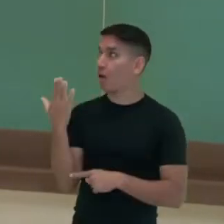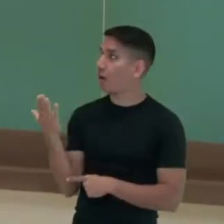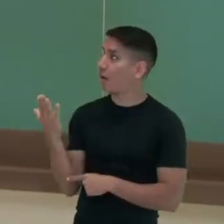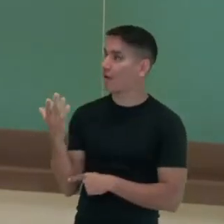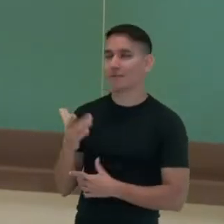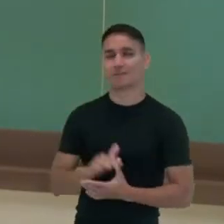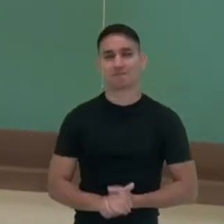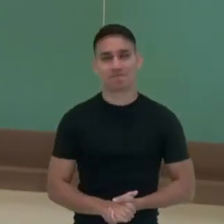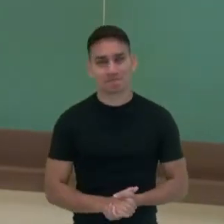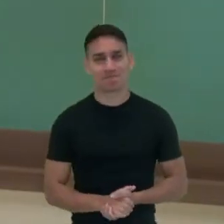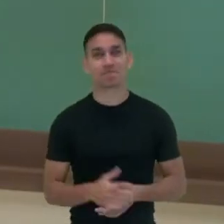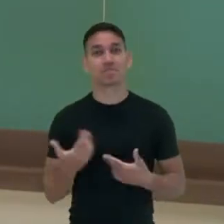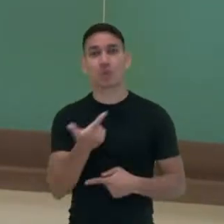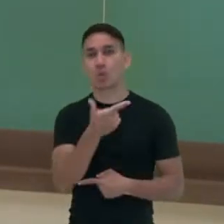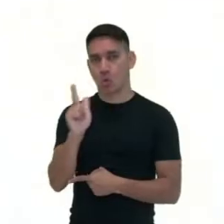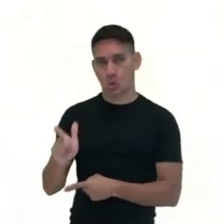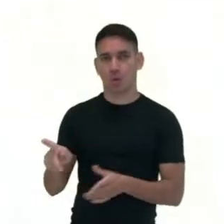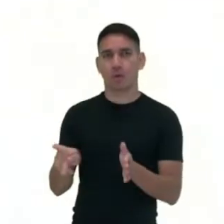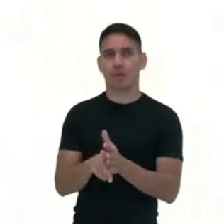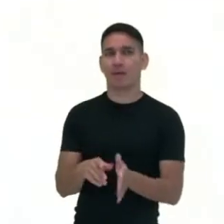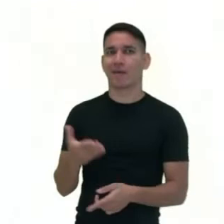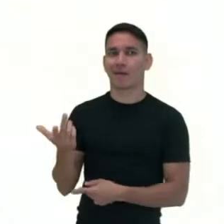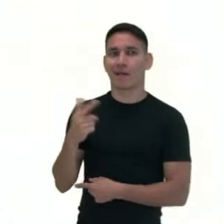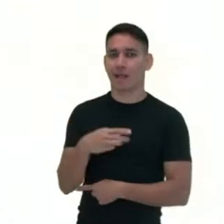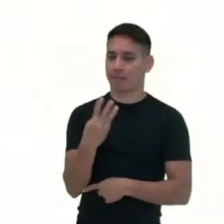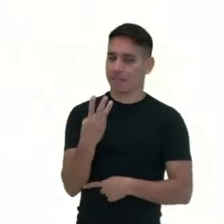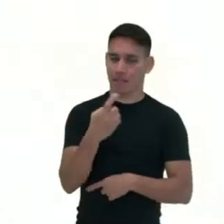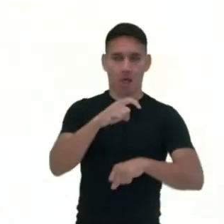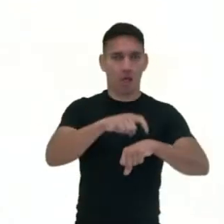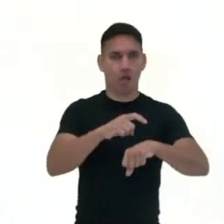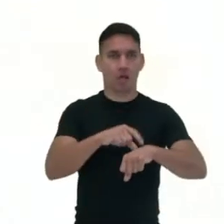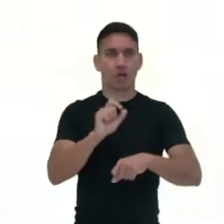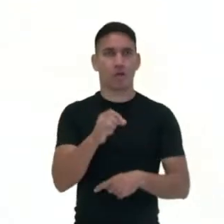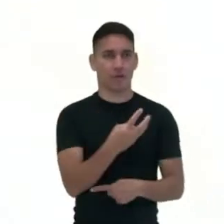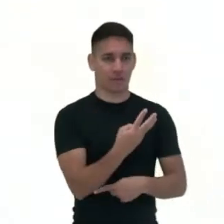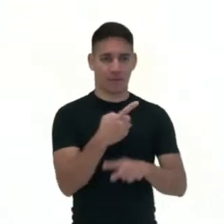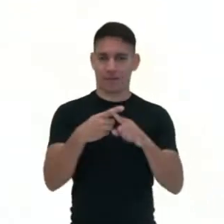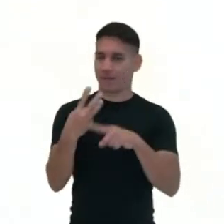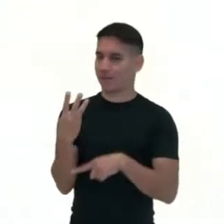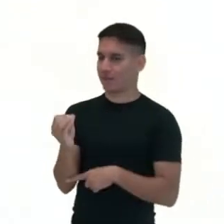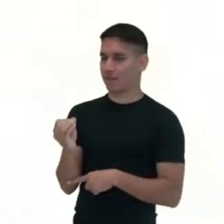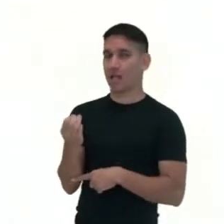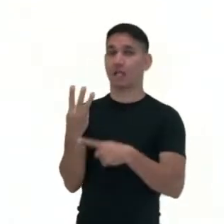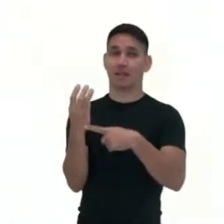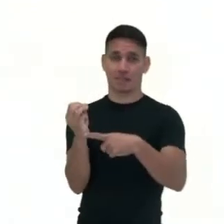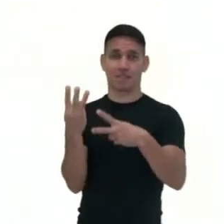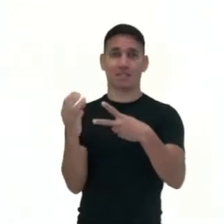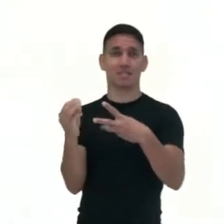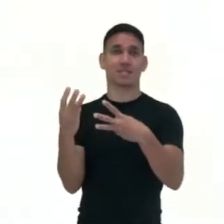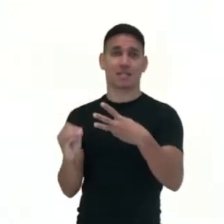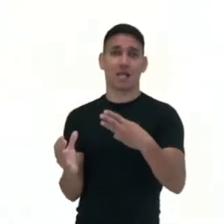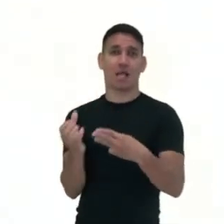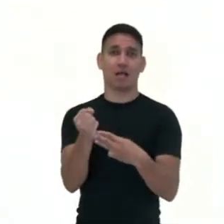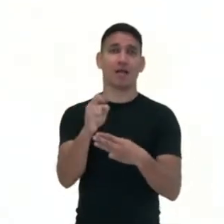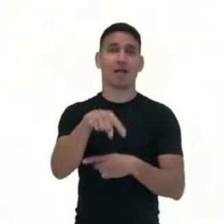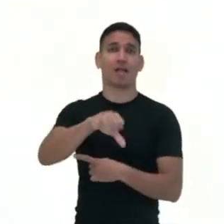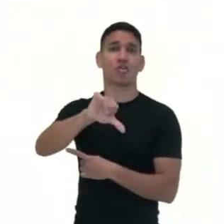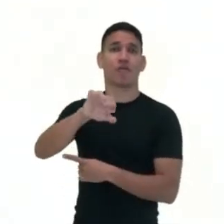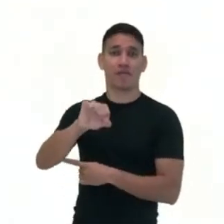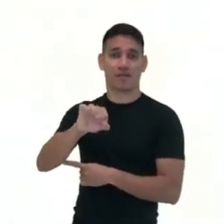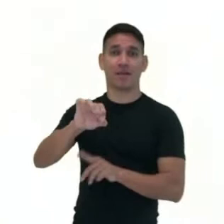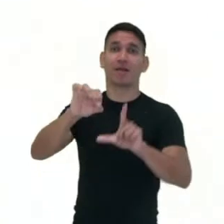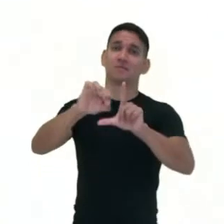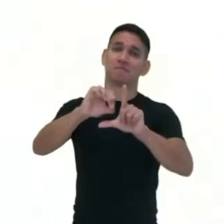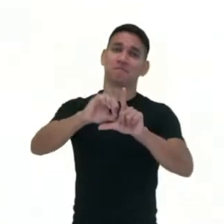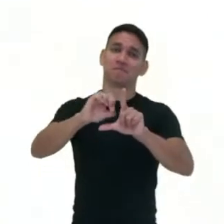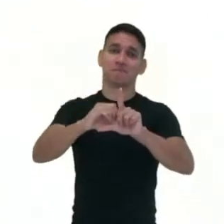graus, tá bom? O próximo que a gente tem aqui é 3 horas, olha só. Então 3 vezes 30 vai dar 90, que é exatamente quem? O nosso